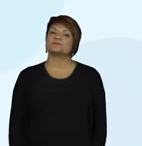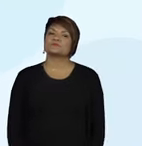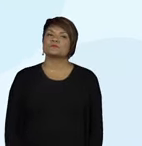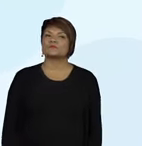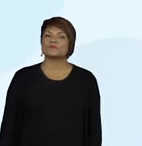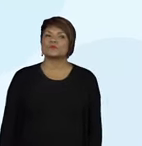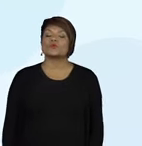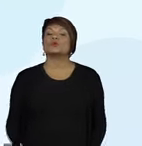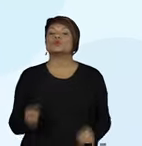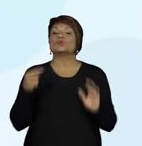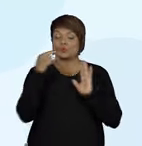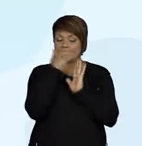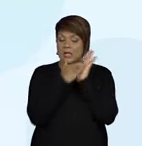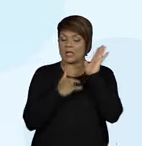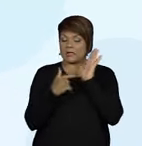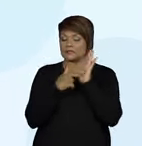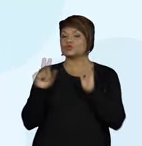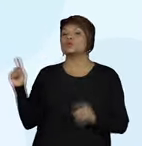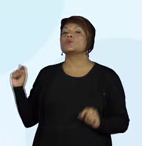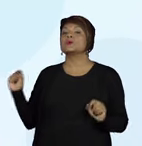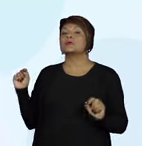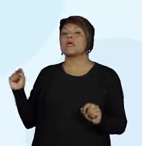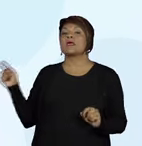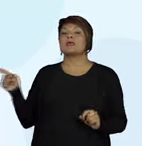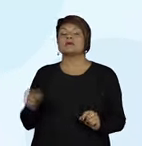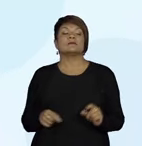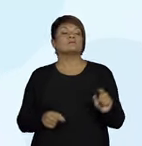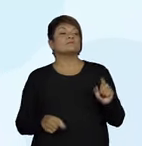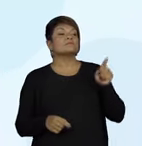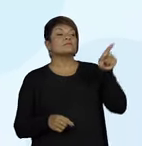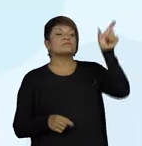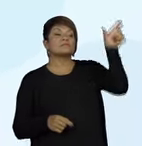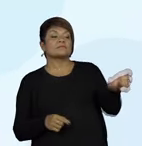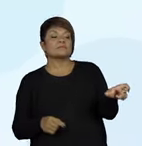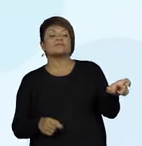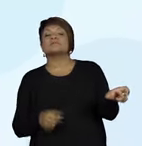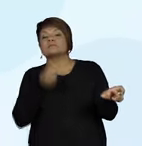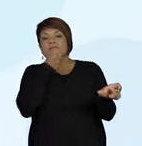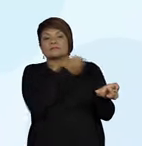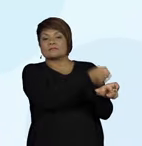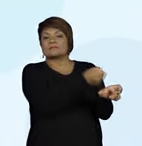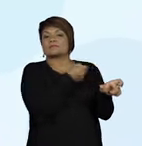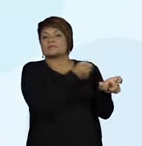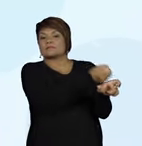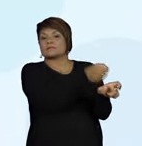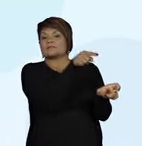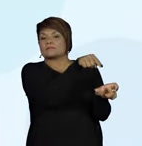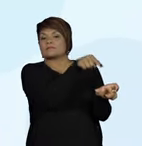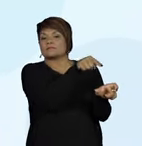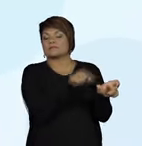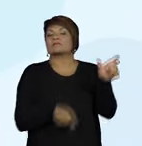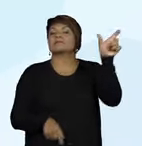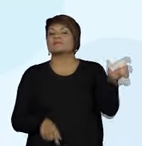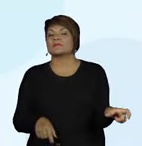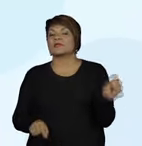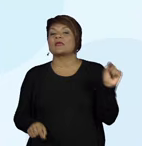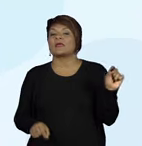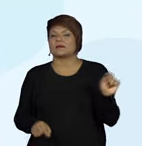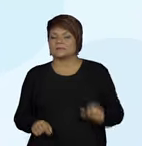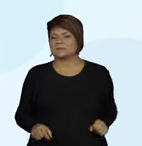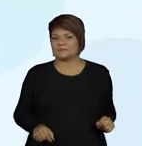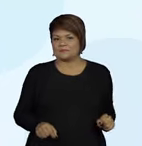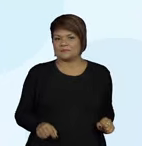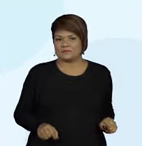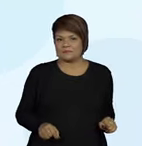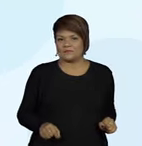telinha, quem foi entrevistada. Tá fácil essa pergunta, já comentamos. A gente até falou aí. E